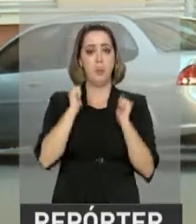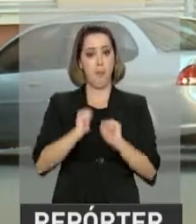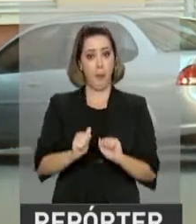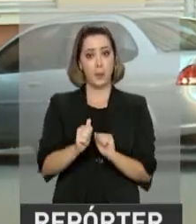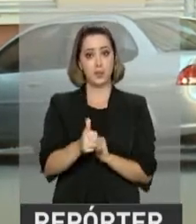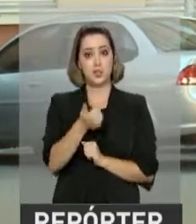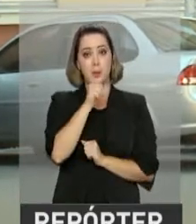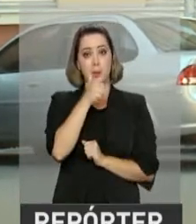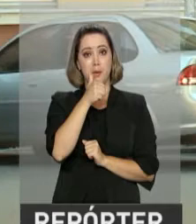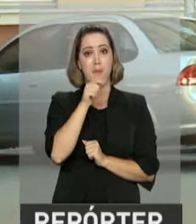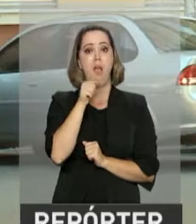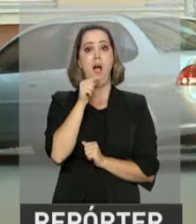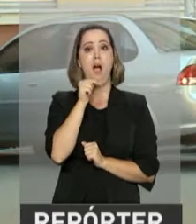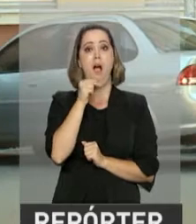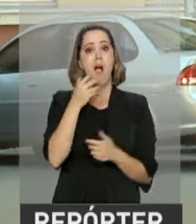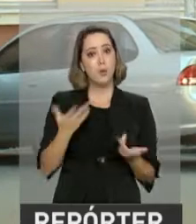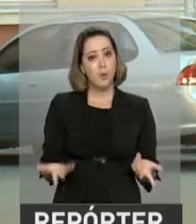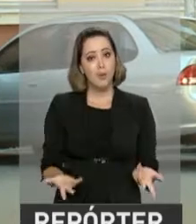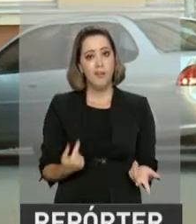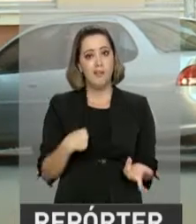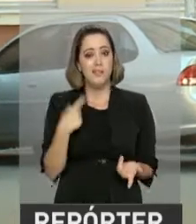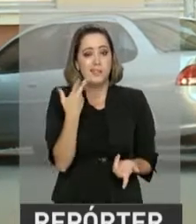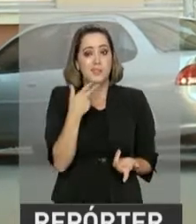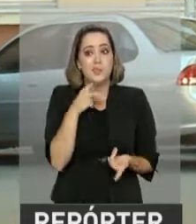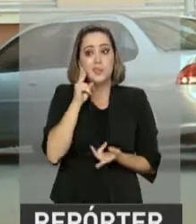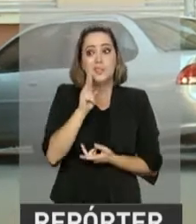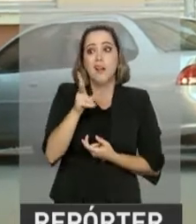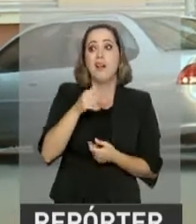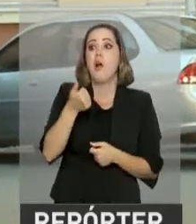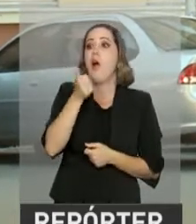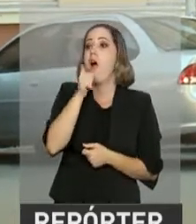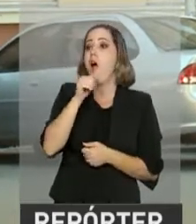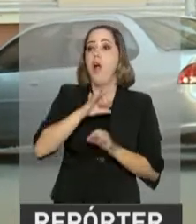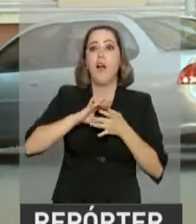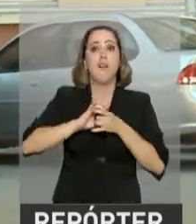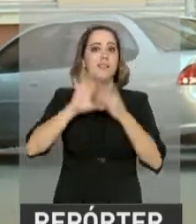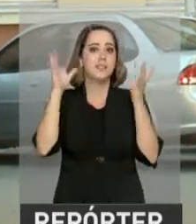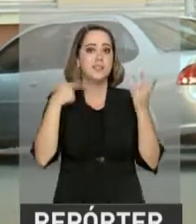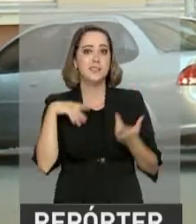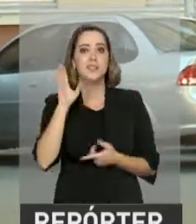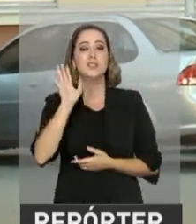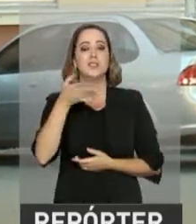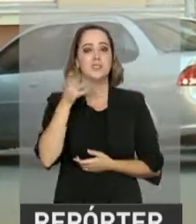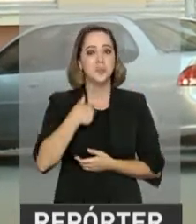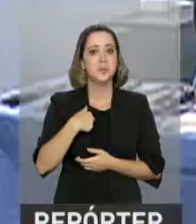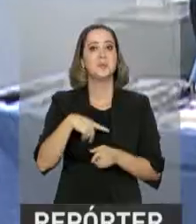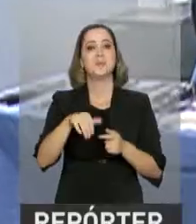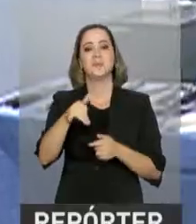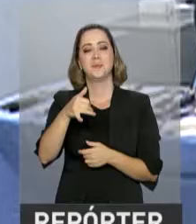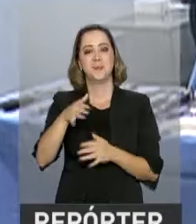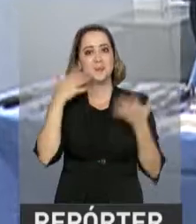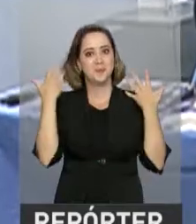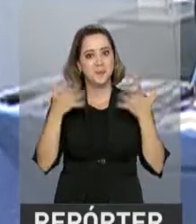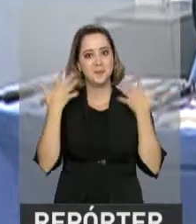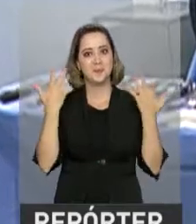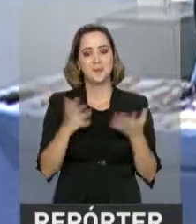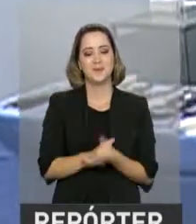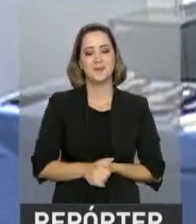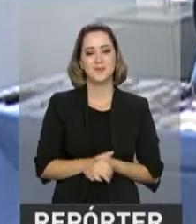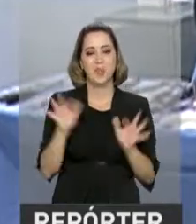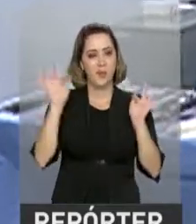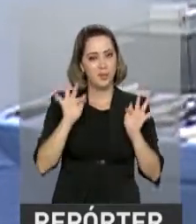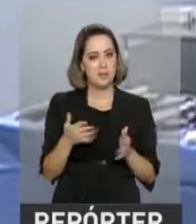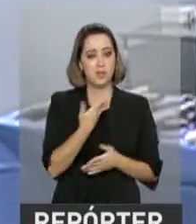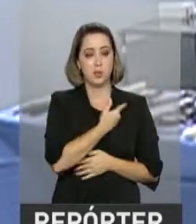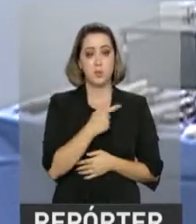é uma coisa que a gente não dá valor, e poder tomar água que você quiser, só isso a gente já fica feliz. O Brasil é o maior